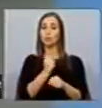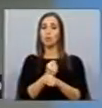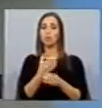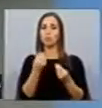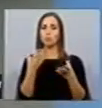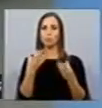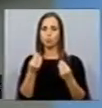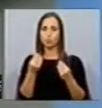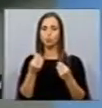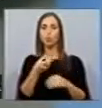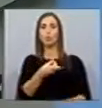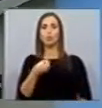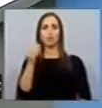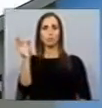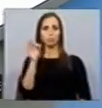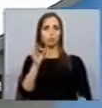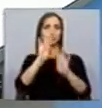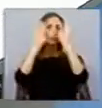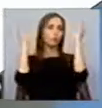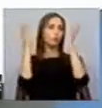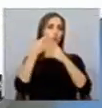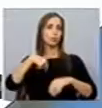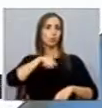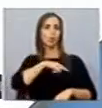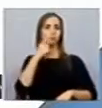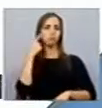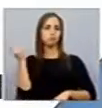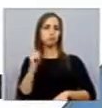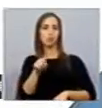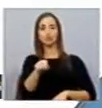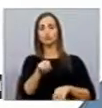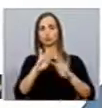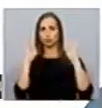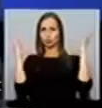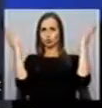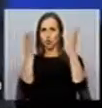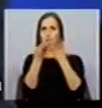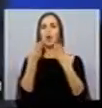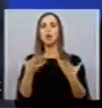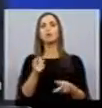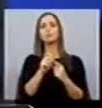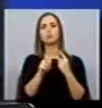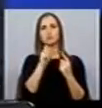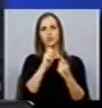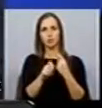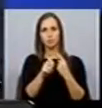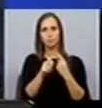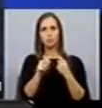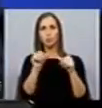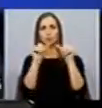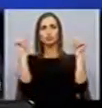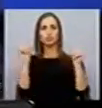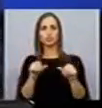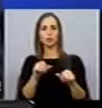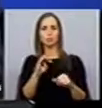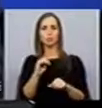cerca de 90% do universo que ainda não conhecemos. Este é o caso geral, mas para o caso mais particular, para um sistema estelar, um